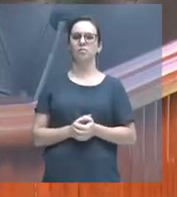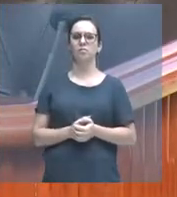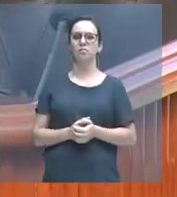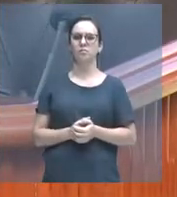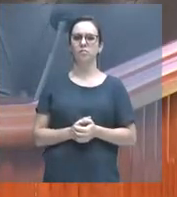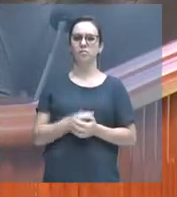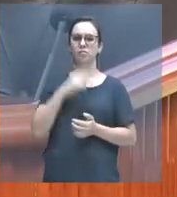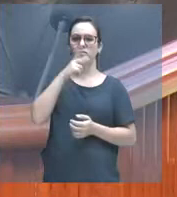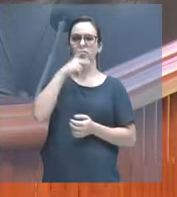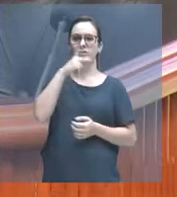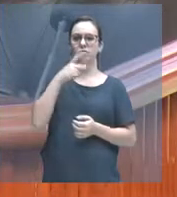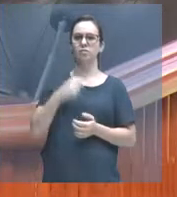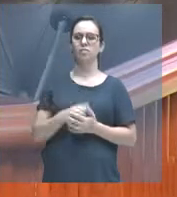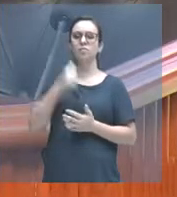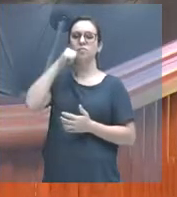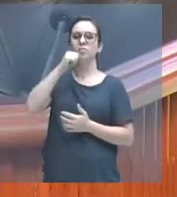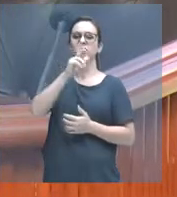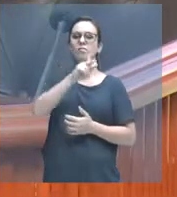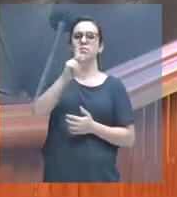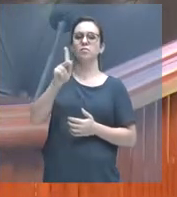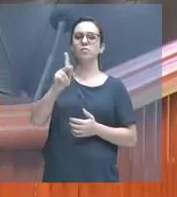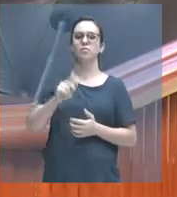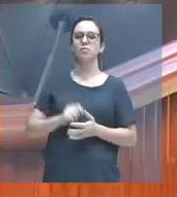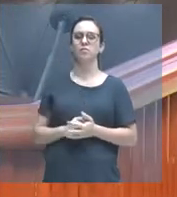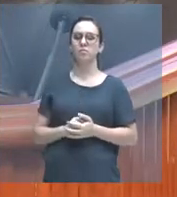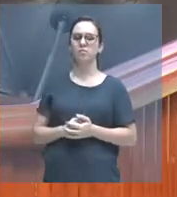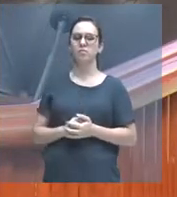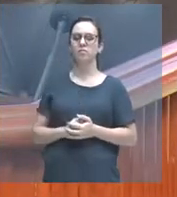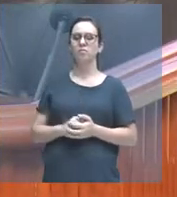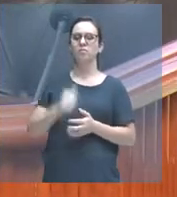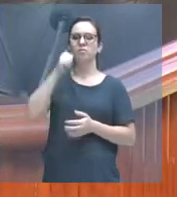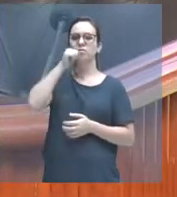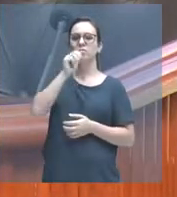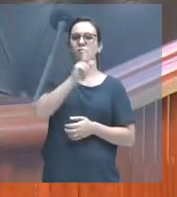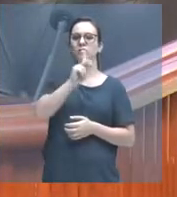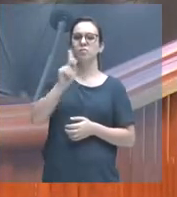direcionada à professora Dedé. Dedé,